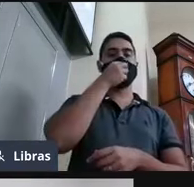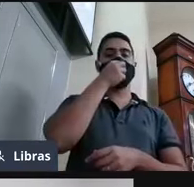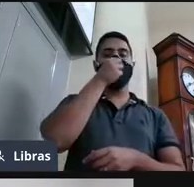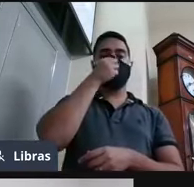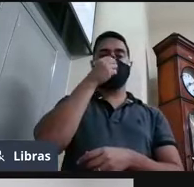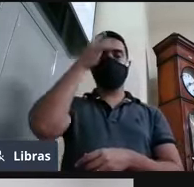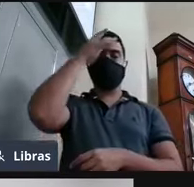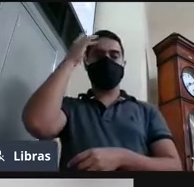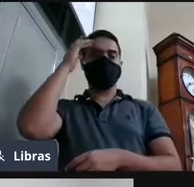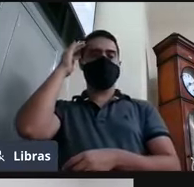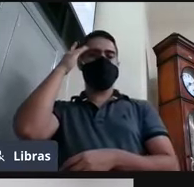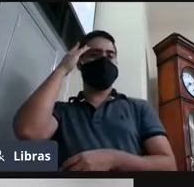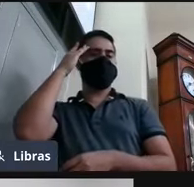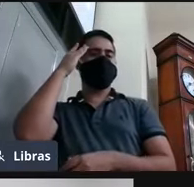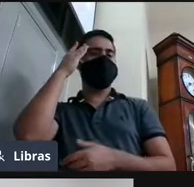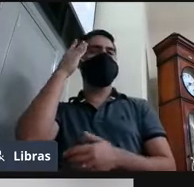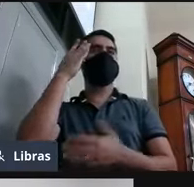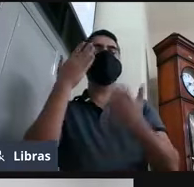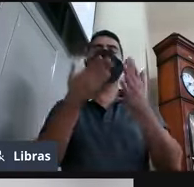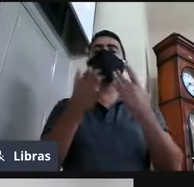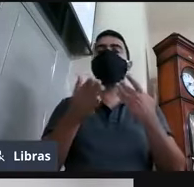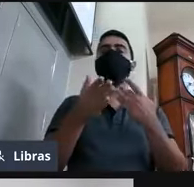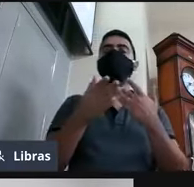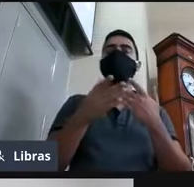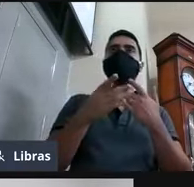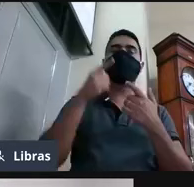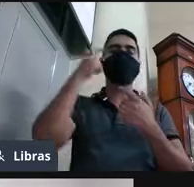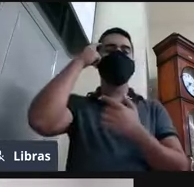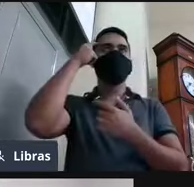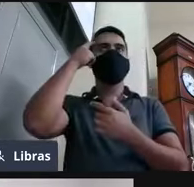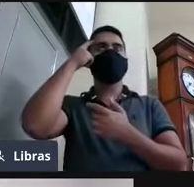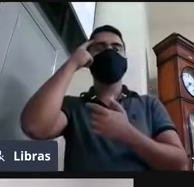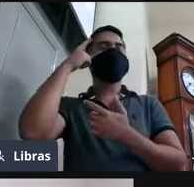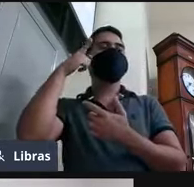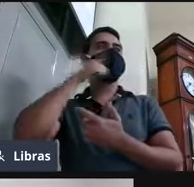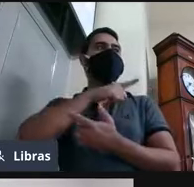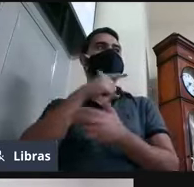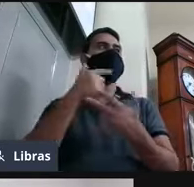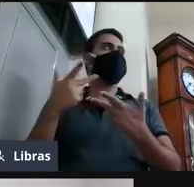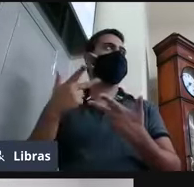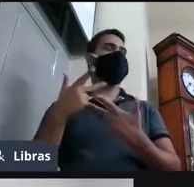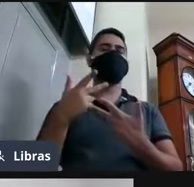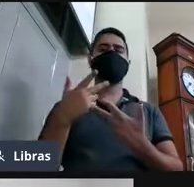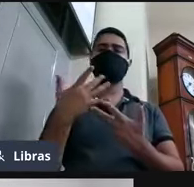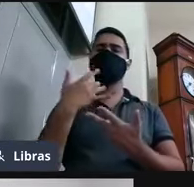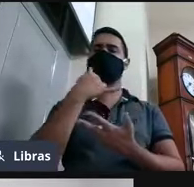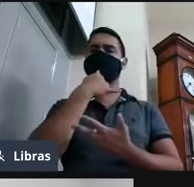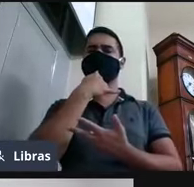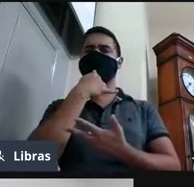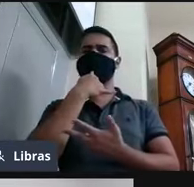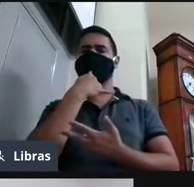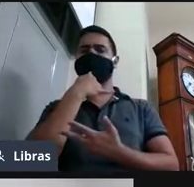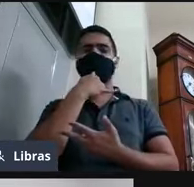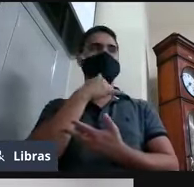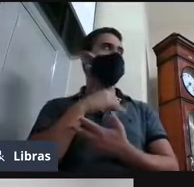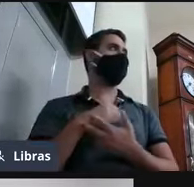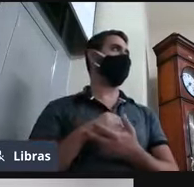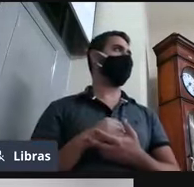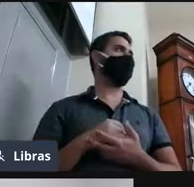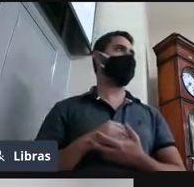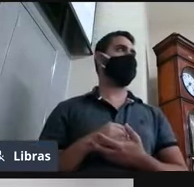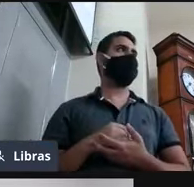não entendem e acabam perdendo a cabeça, e aconteceu uma situação terrível e desagradável.